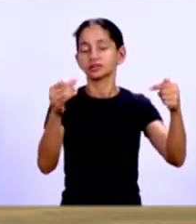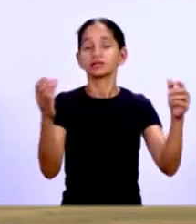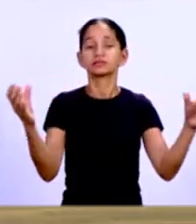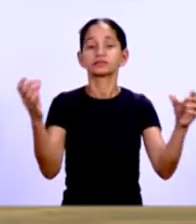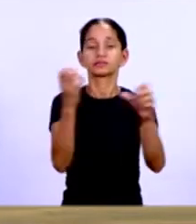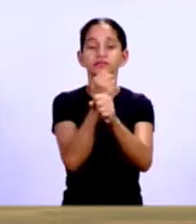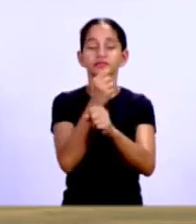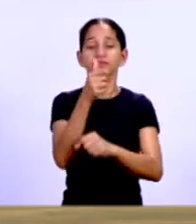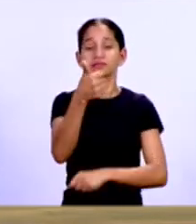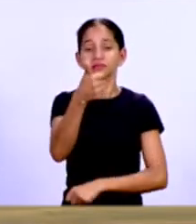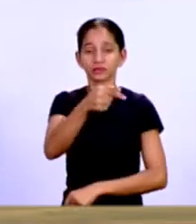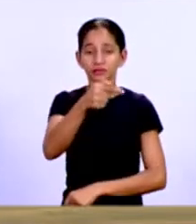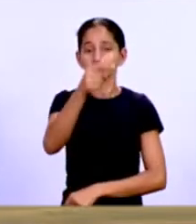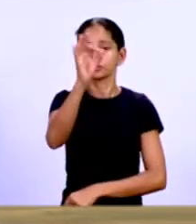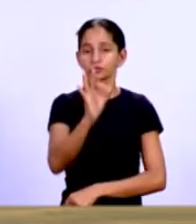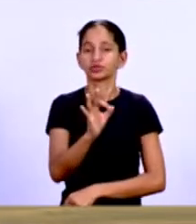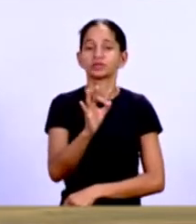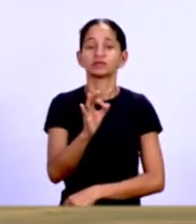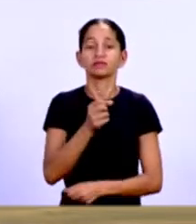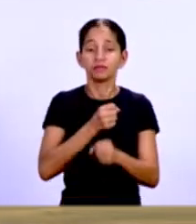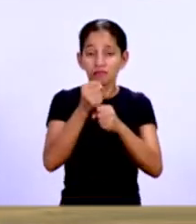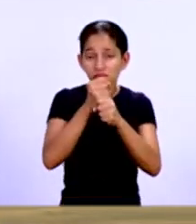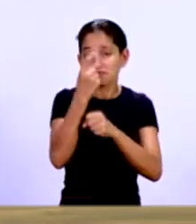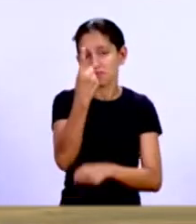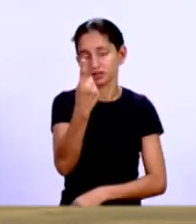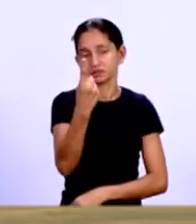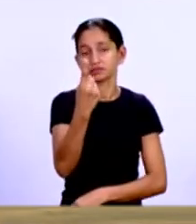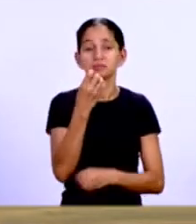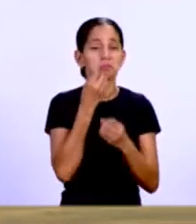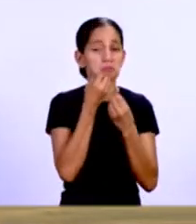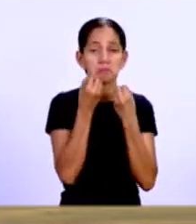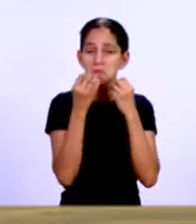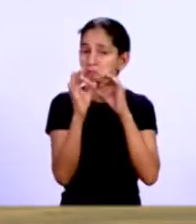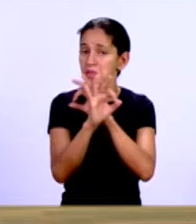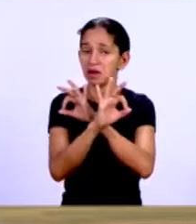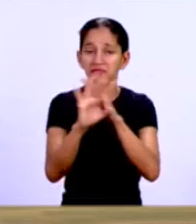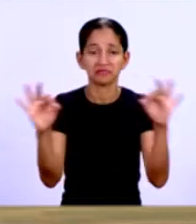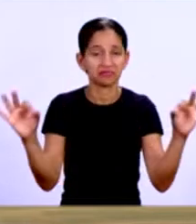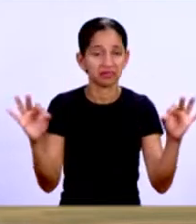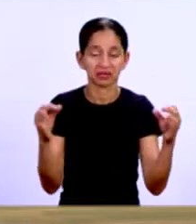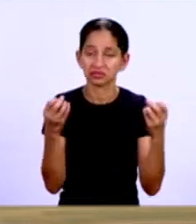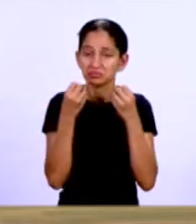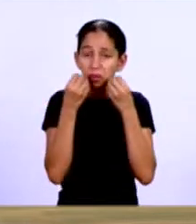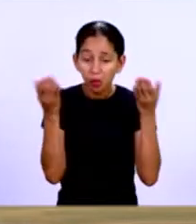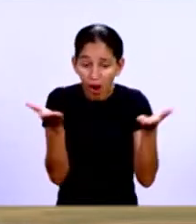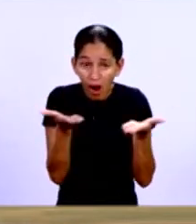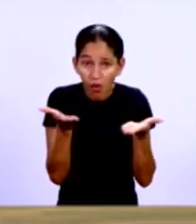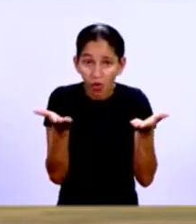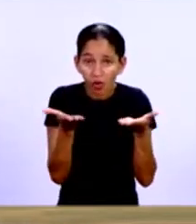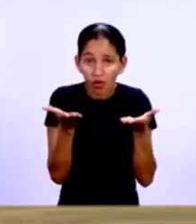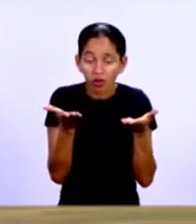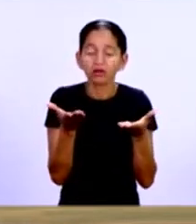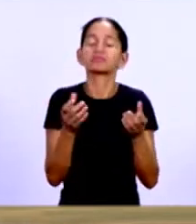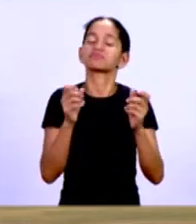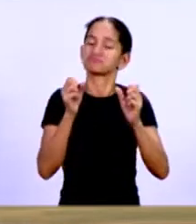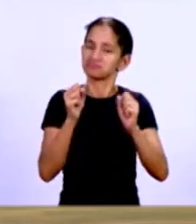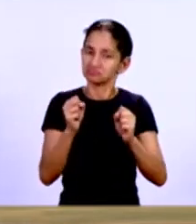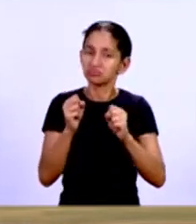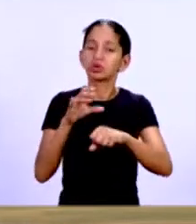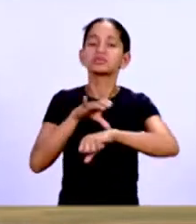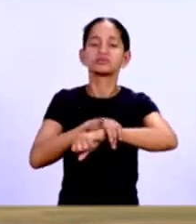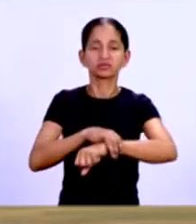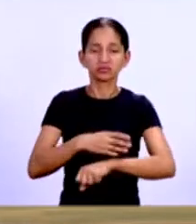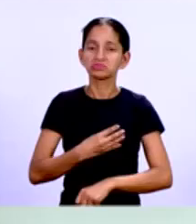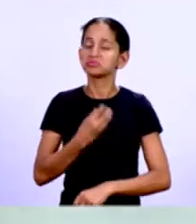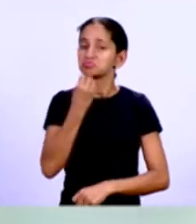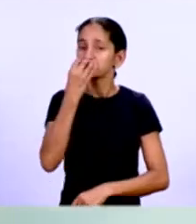rendido 17% nesse ano, o que é um ótimo investimento em períodos de inflação. Ótimo. Então, dessa forma, você se protege totalmente da